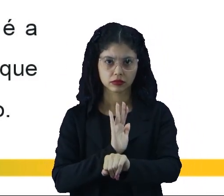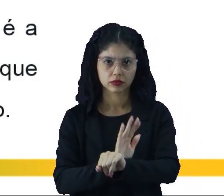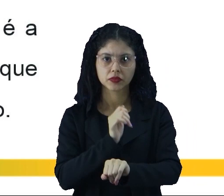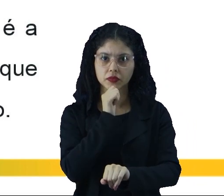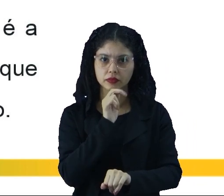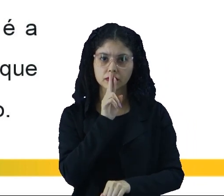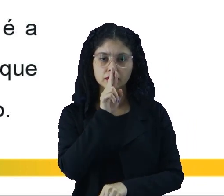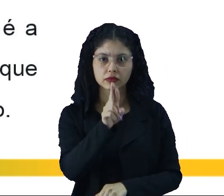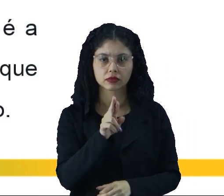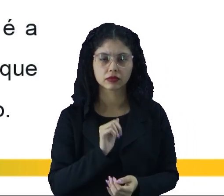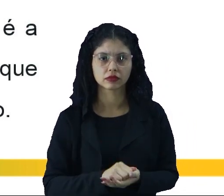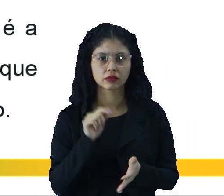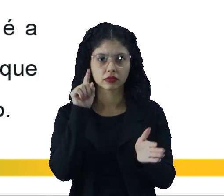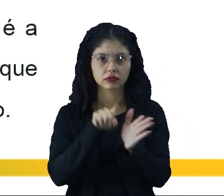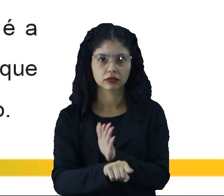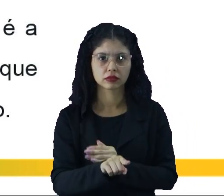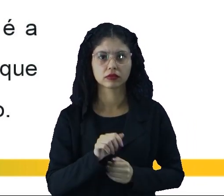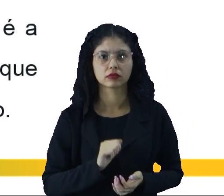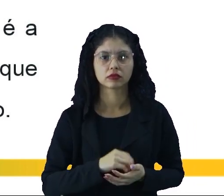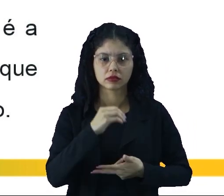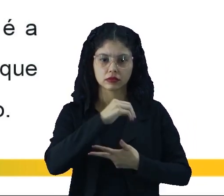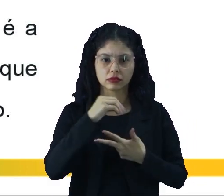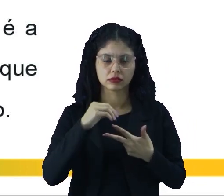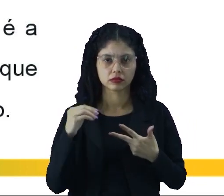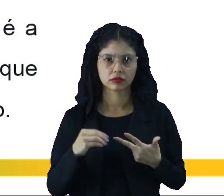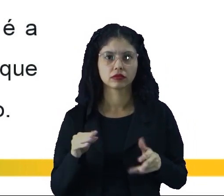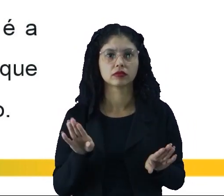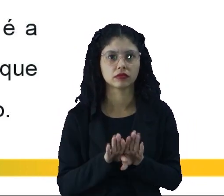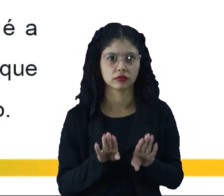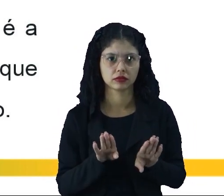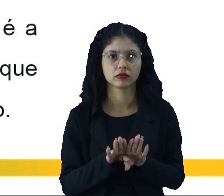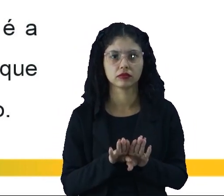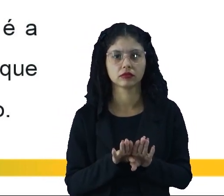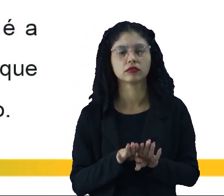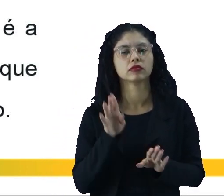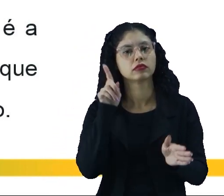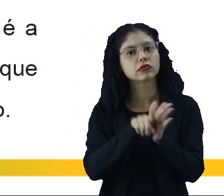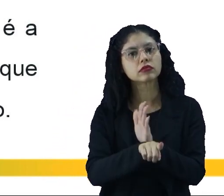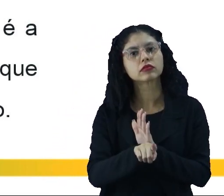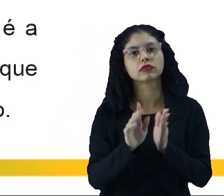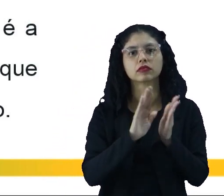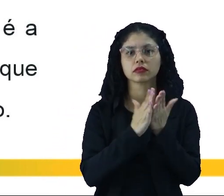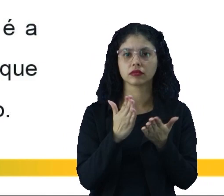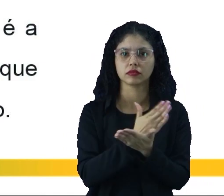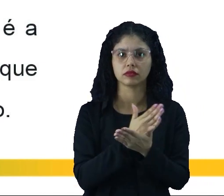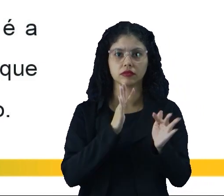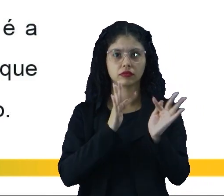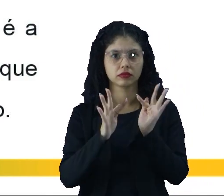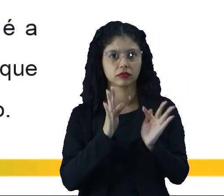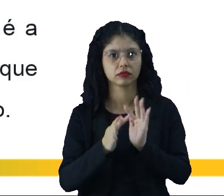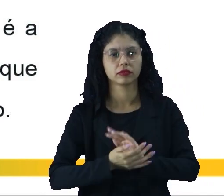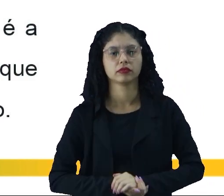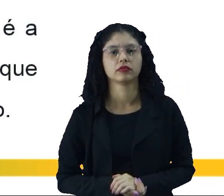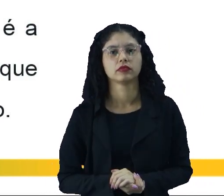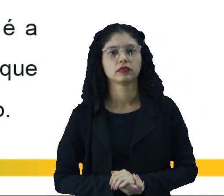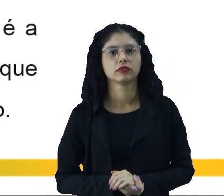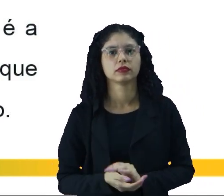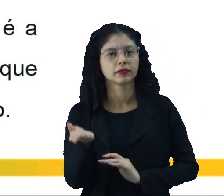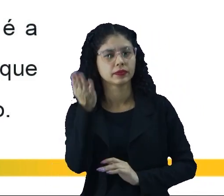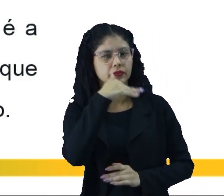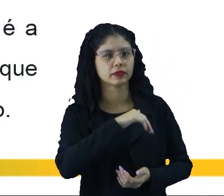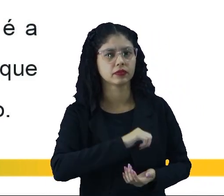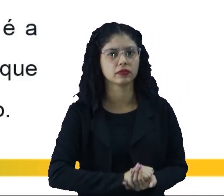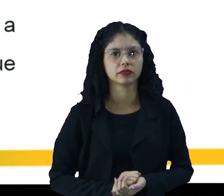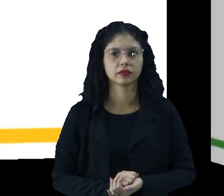auxiliar para responder as questões no Enem e também nas questões que nós encontramos nos livros de física. Vamos lá então para